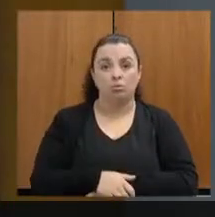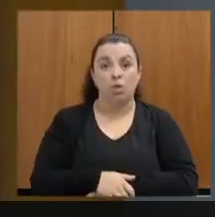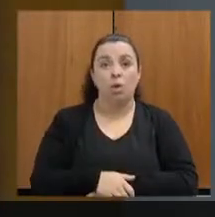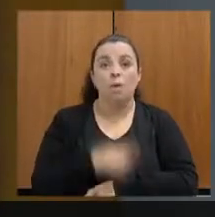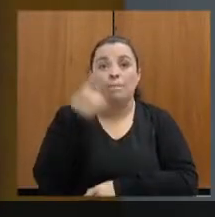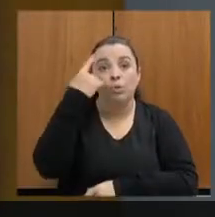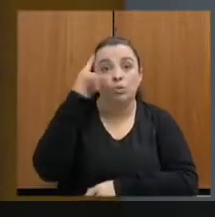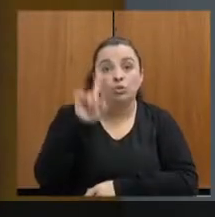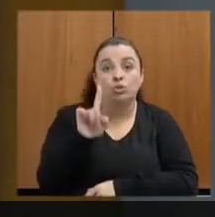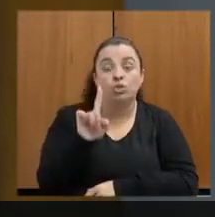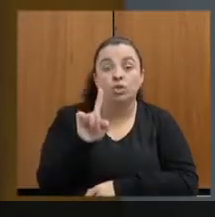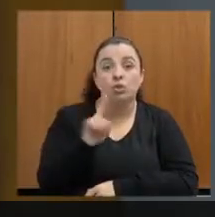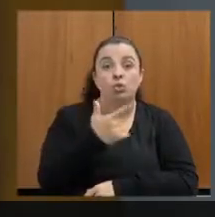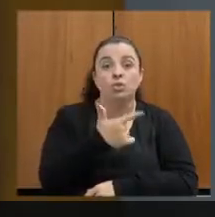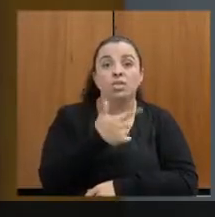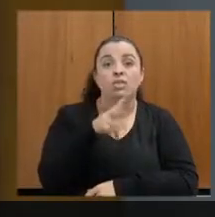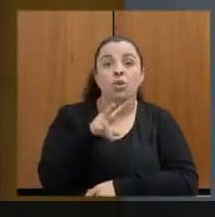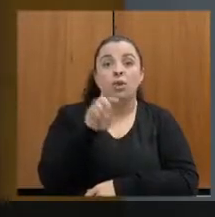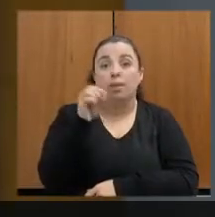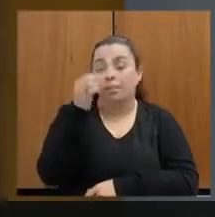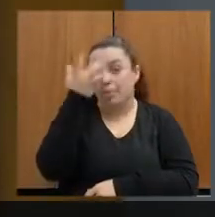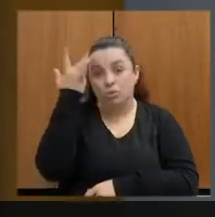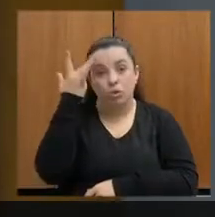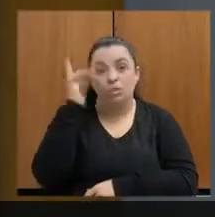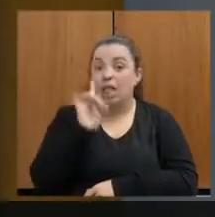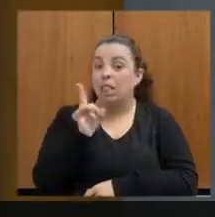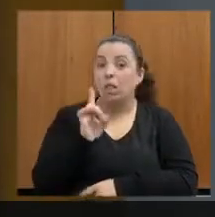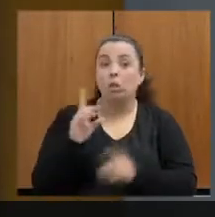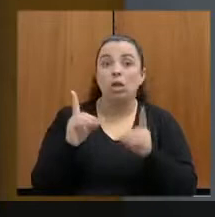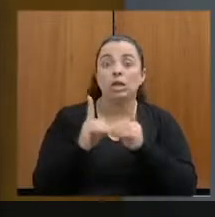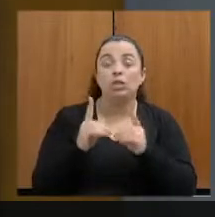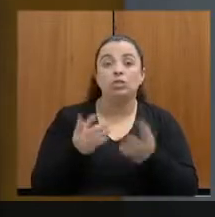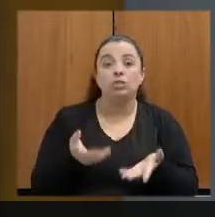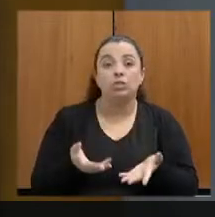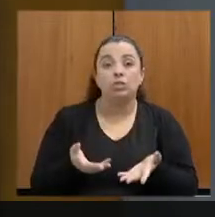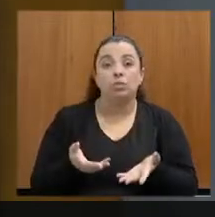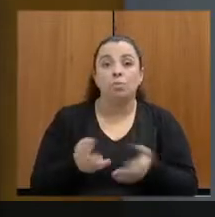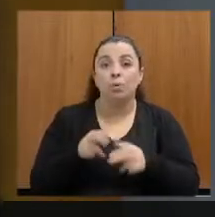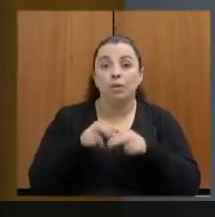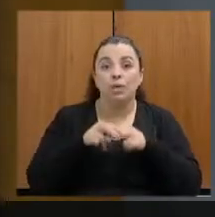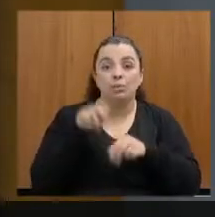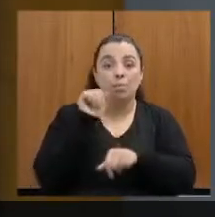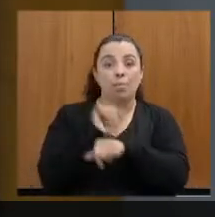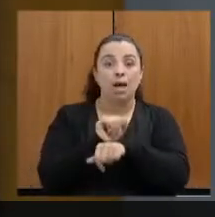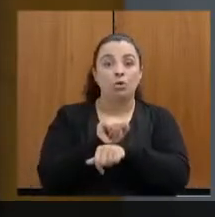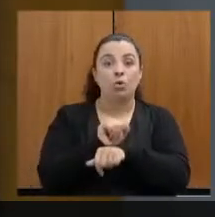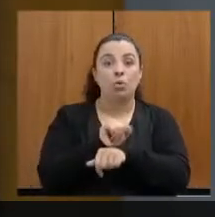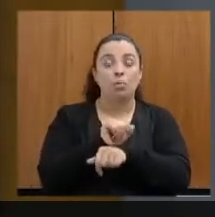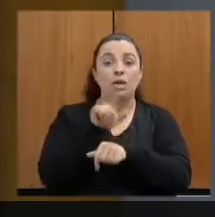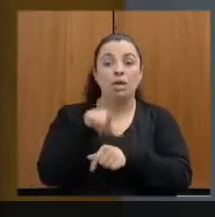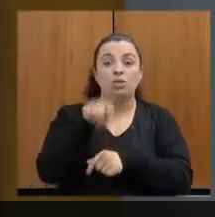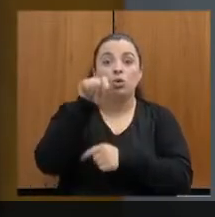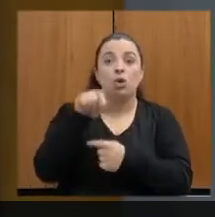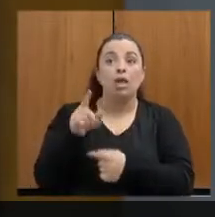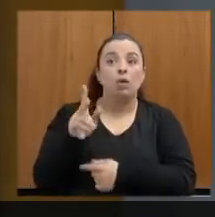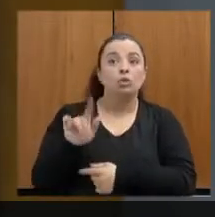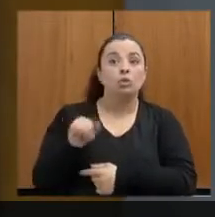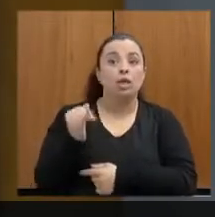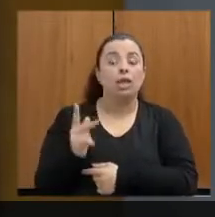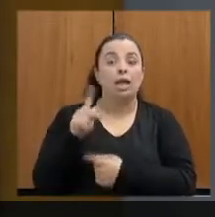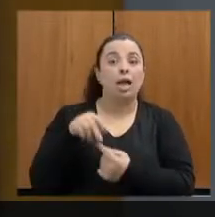250 atendimentos que não estão sendo feitos no hospital é o número muito grande e é preciso que seja de conhecimento de